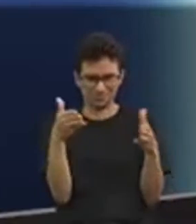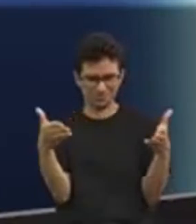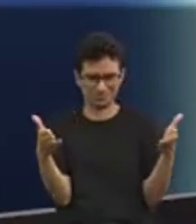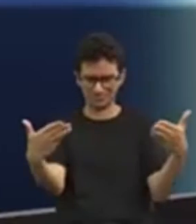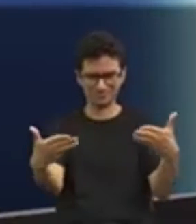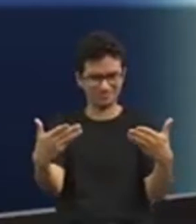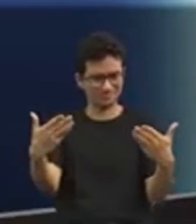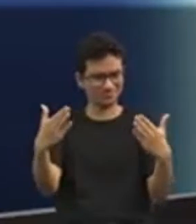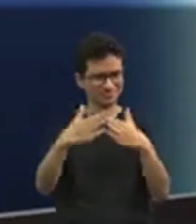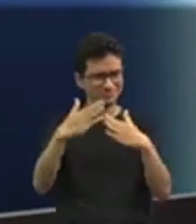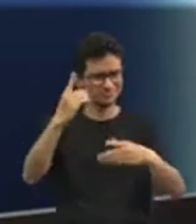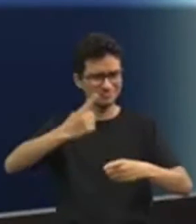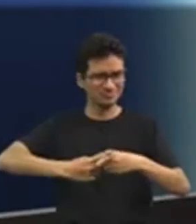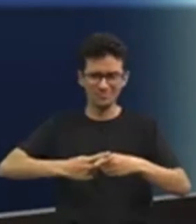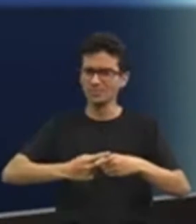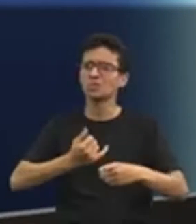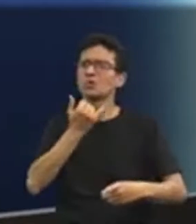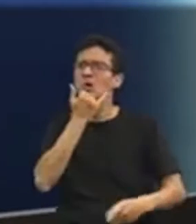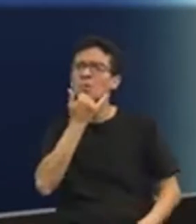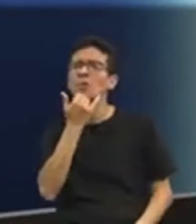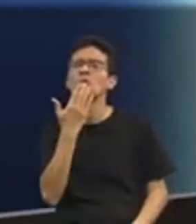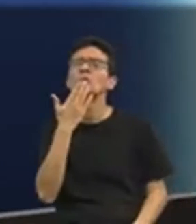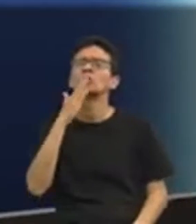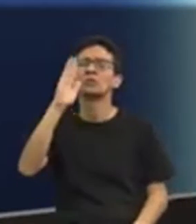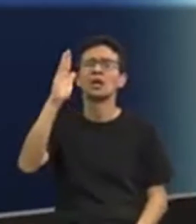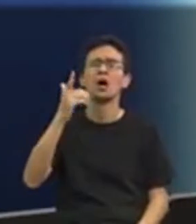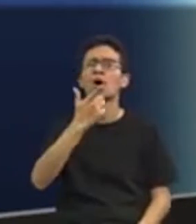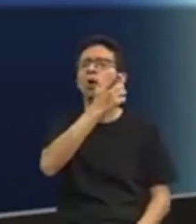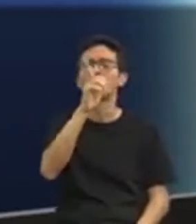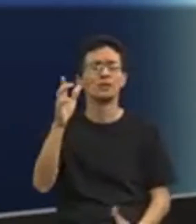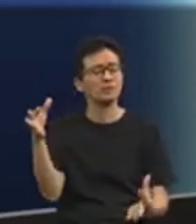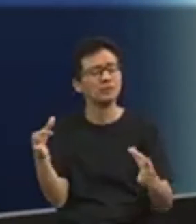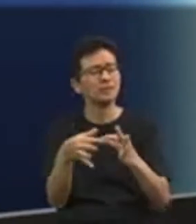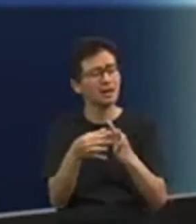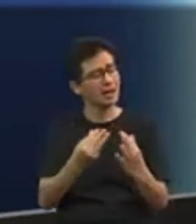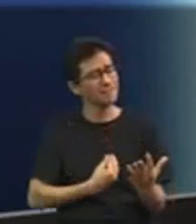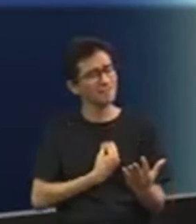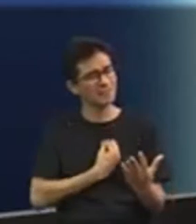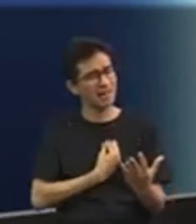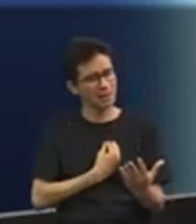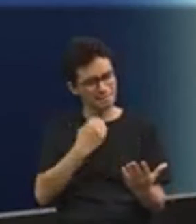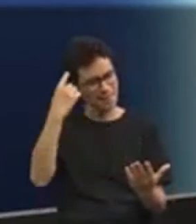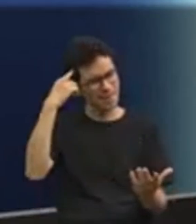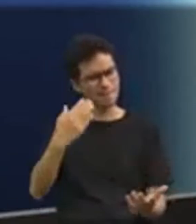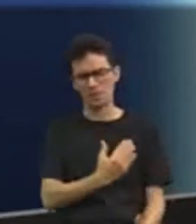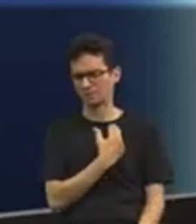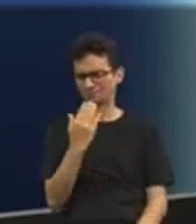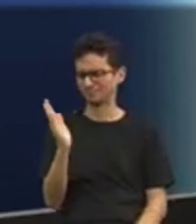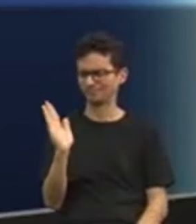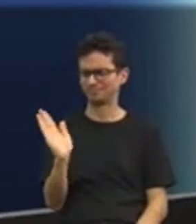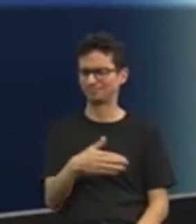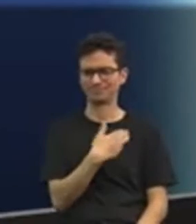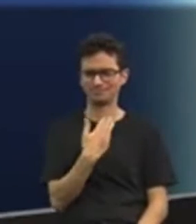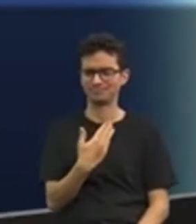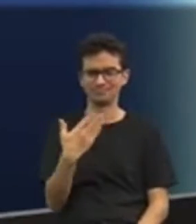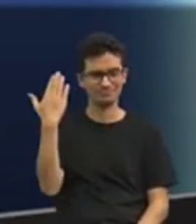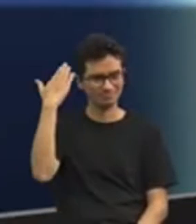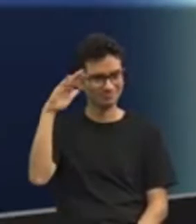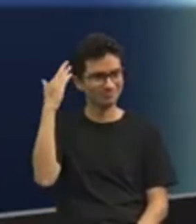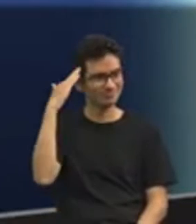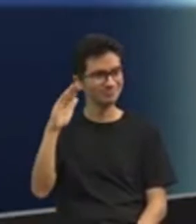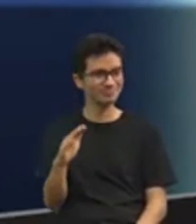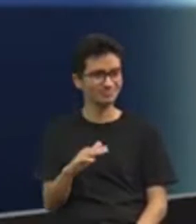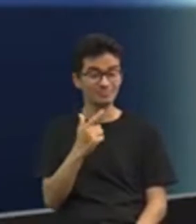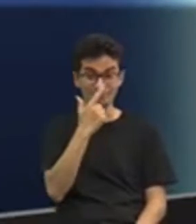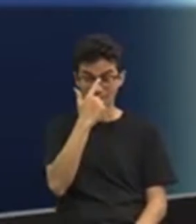cemitério Na verdade tem que prometer coisas que sejam veiculadas a vida e não a morte e aí ele coloca